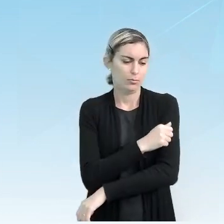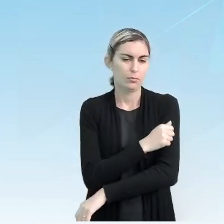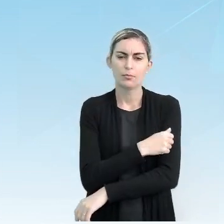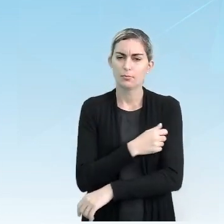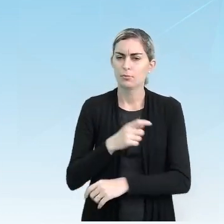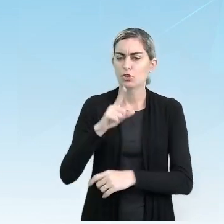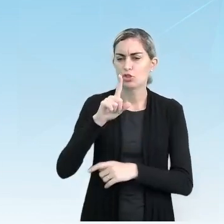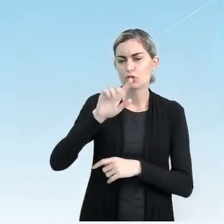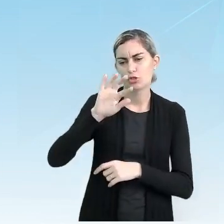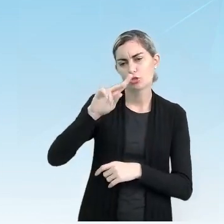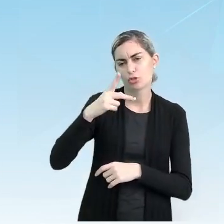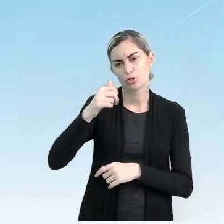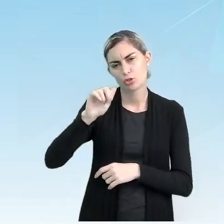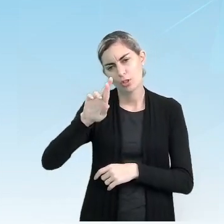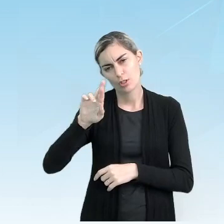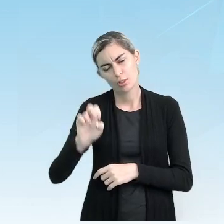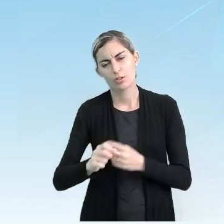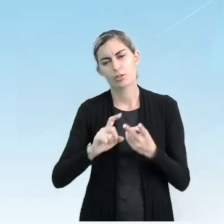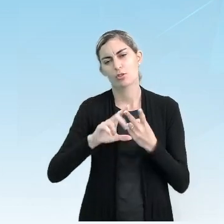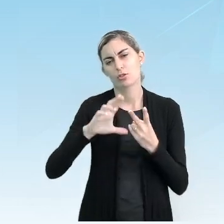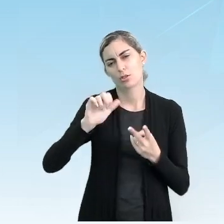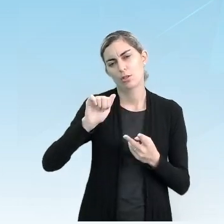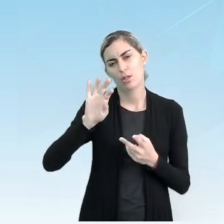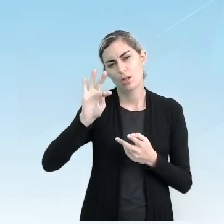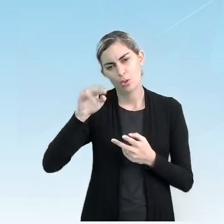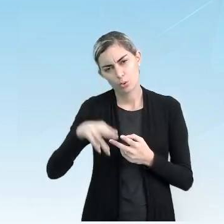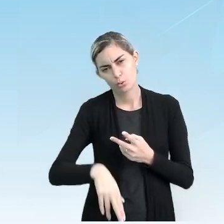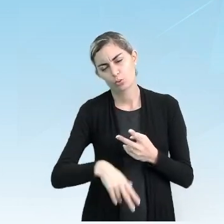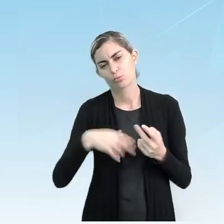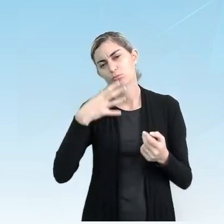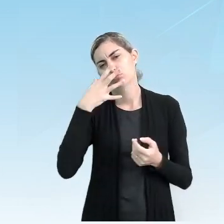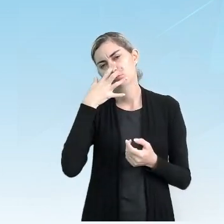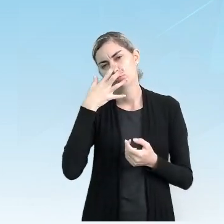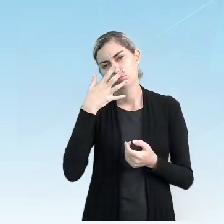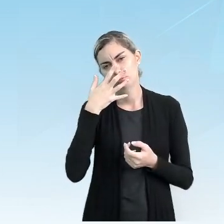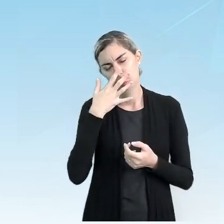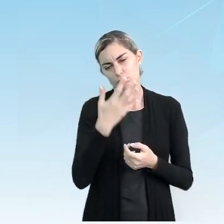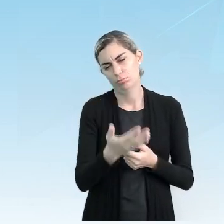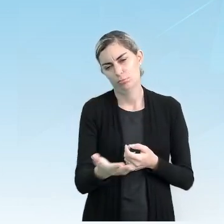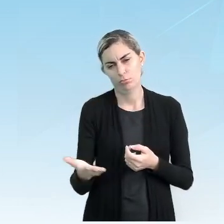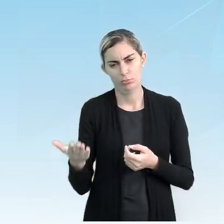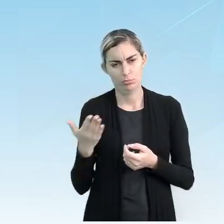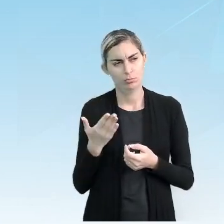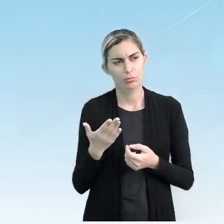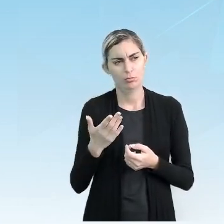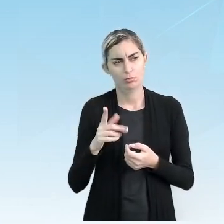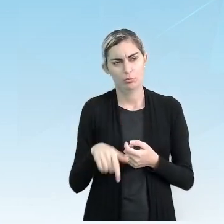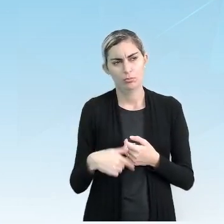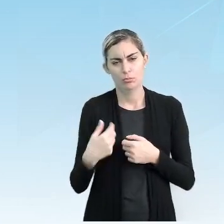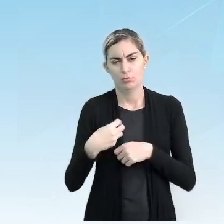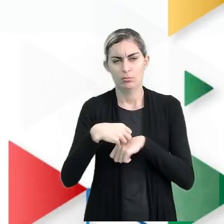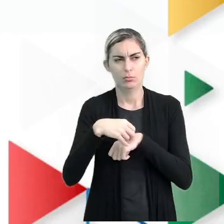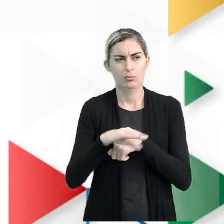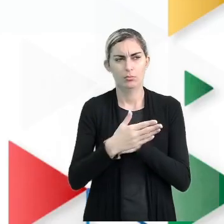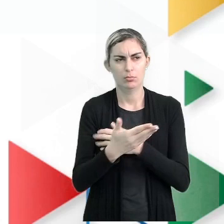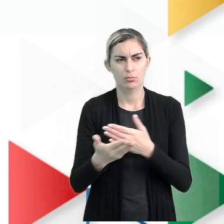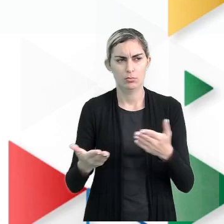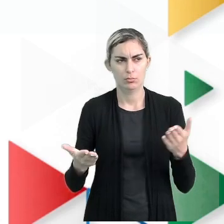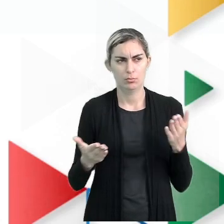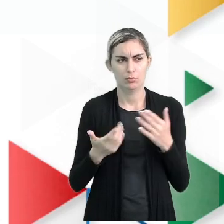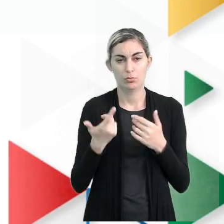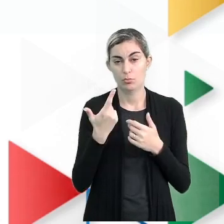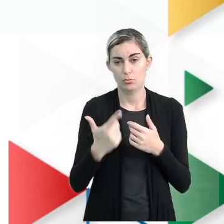da charge, do cartoon, observar justamente isso. E aqui eu trago para vocês essa